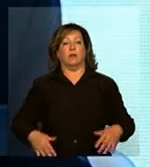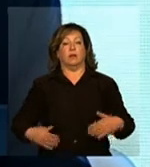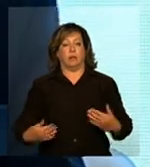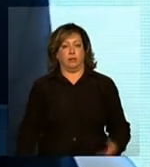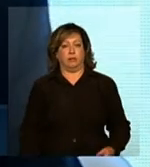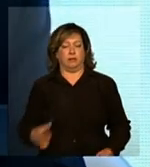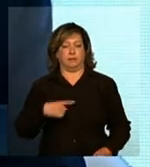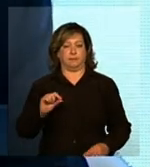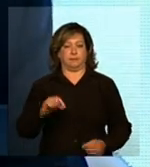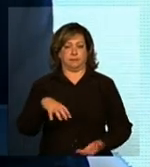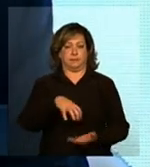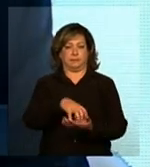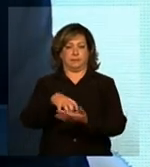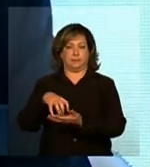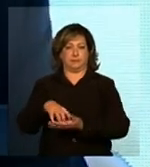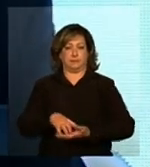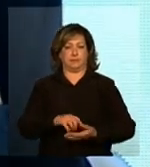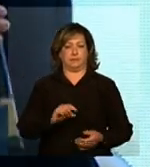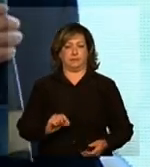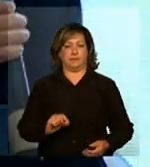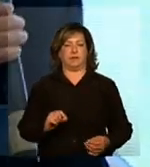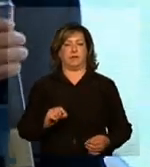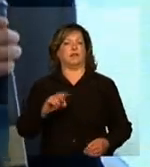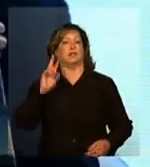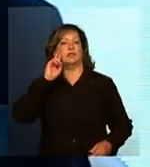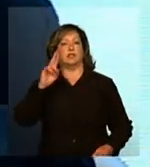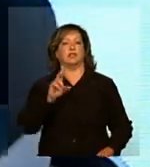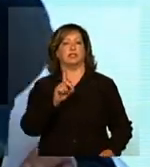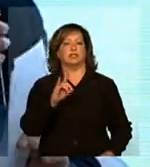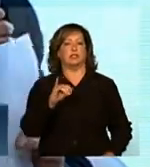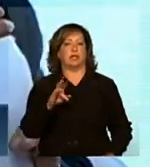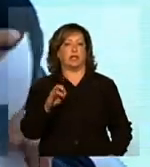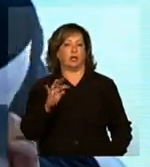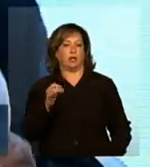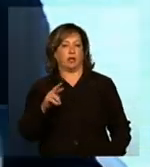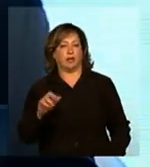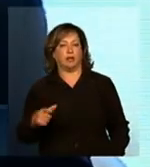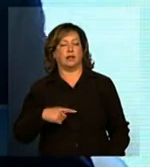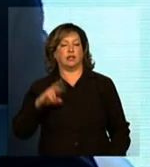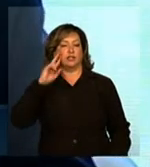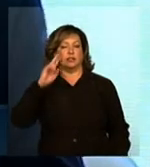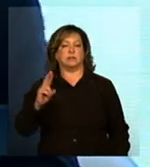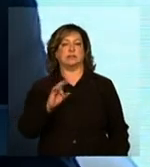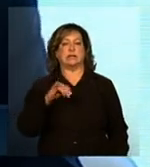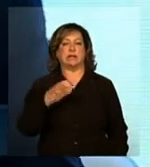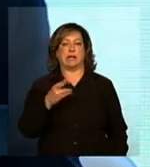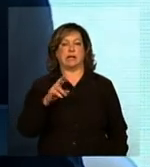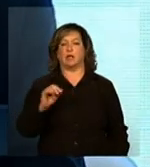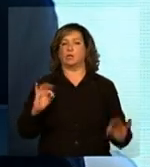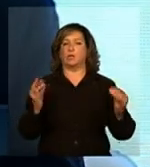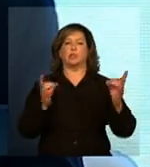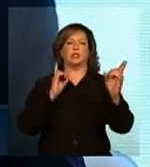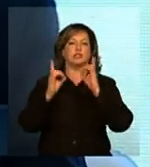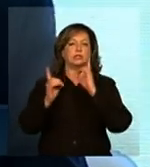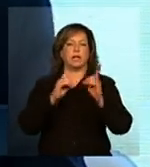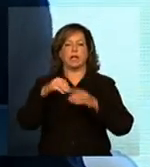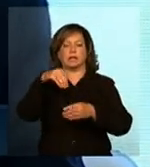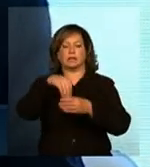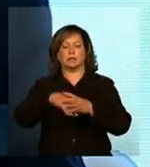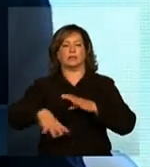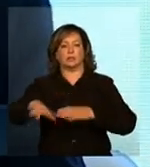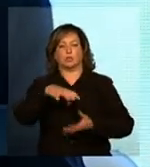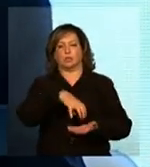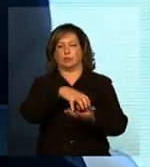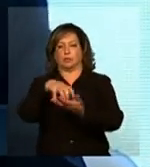quando a equipe, vamos dizer assim, da diretoria de desenvolvimento do INCRA, a direção do INCRA como um todo, no diálogo interno e com os